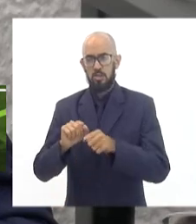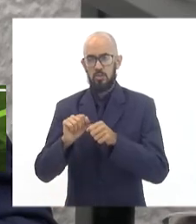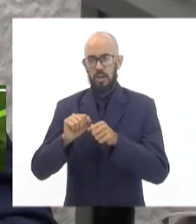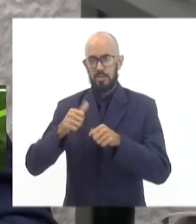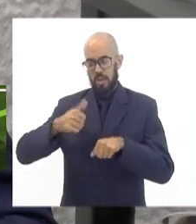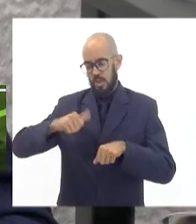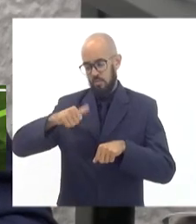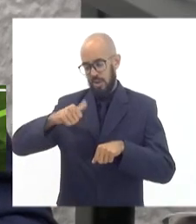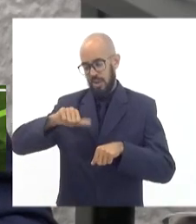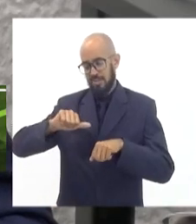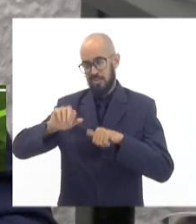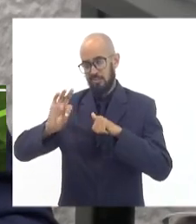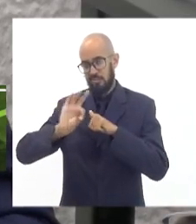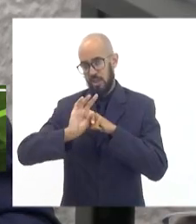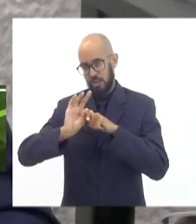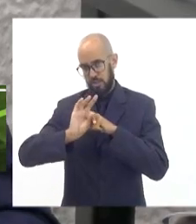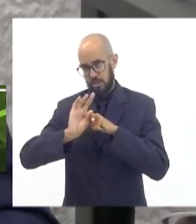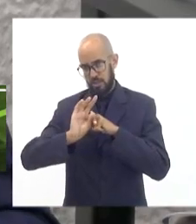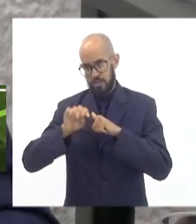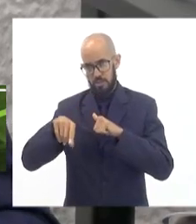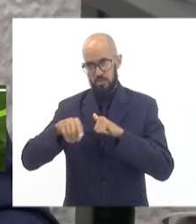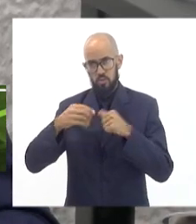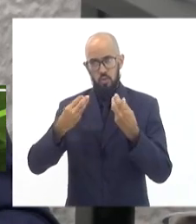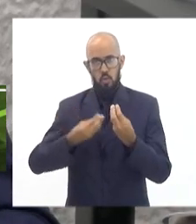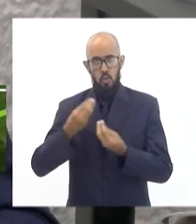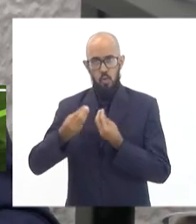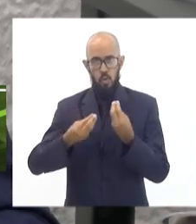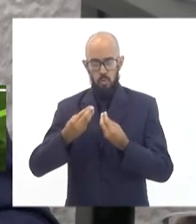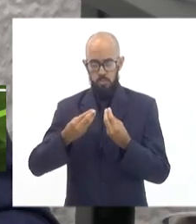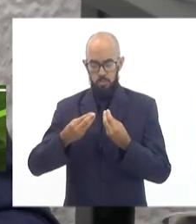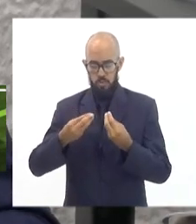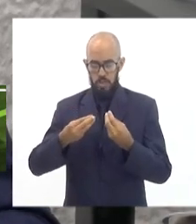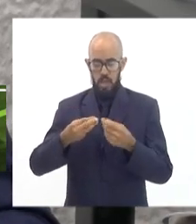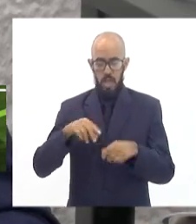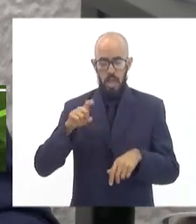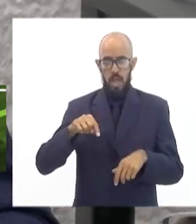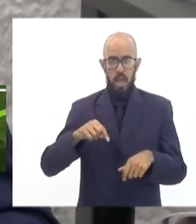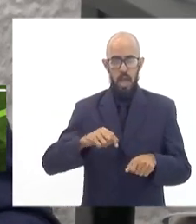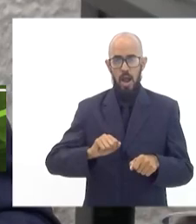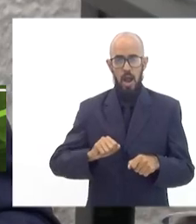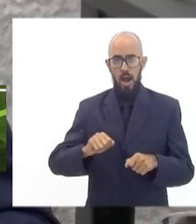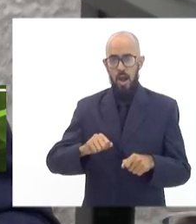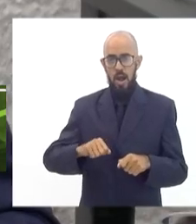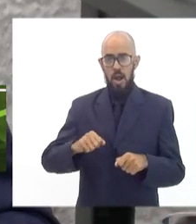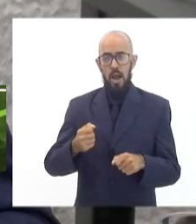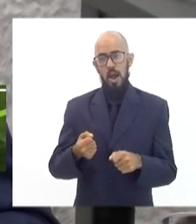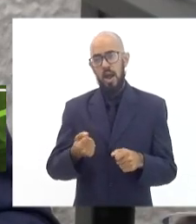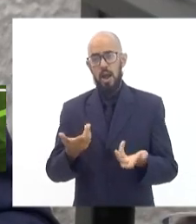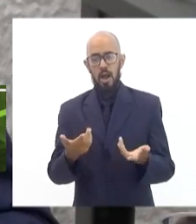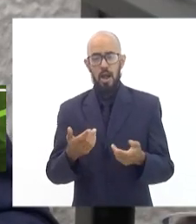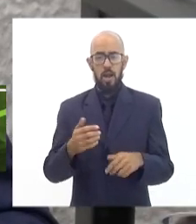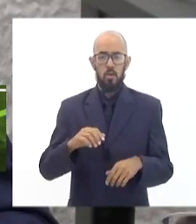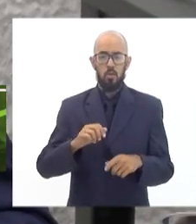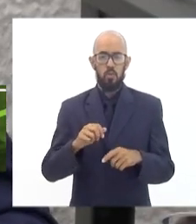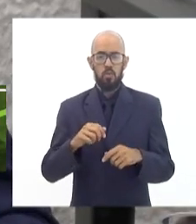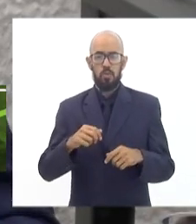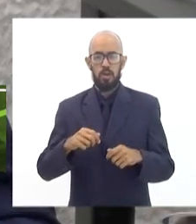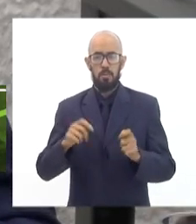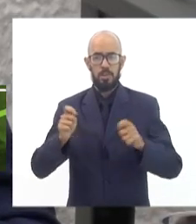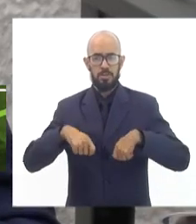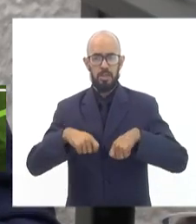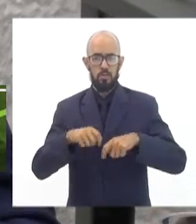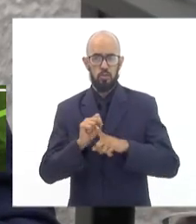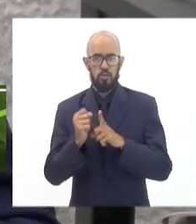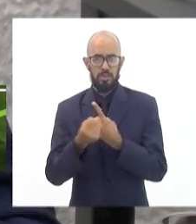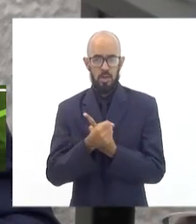avaliação técnica da condição social da pessoa e um engenheiro ou arquiteto do